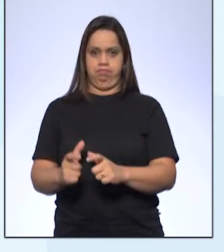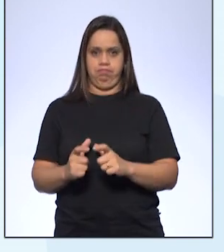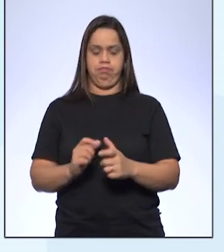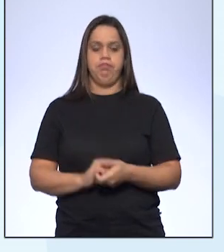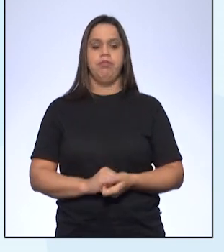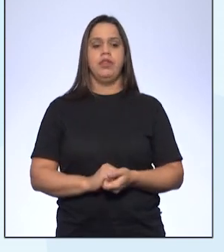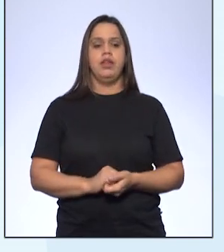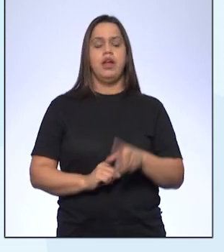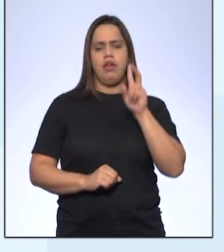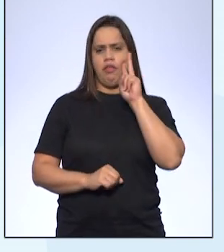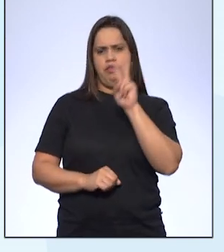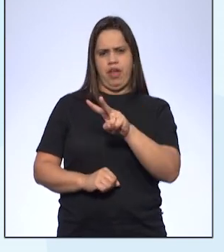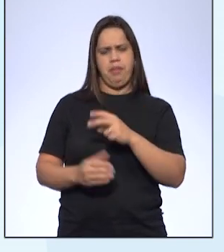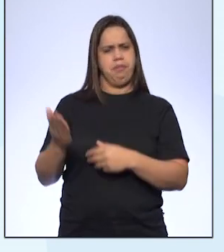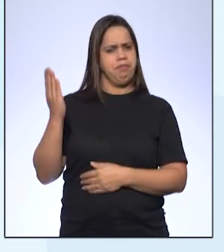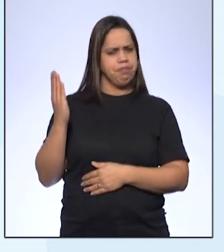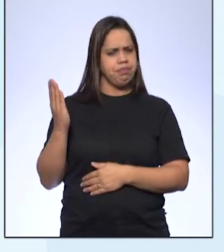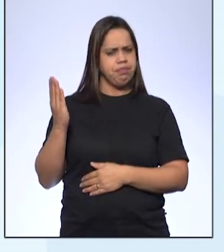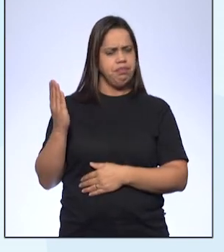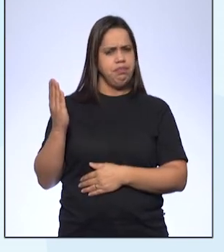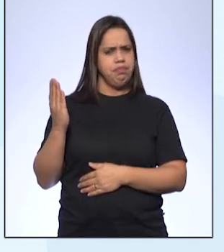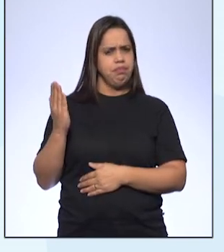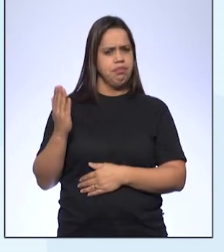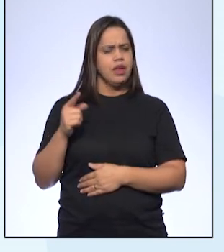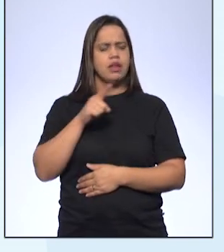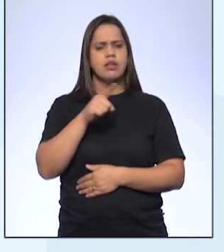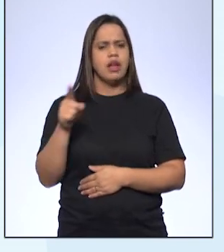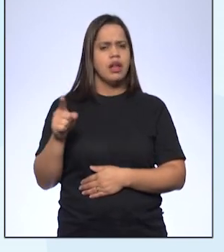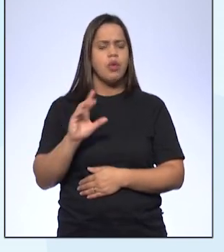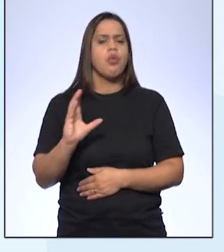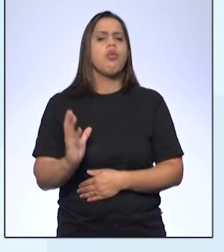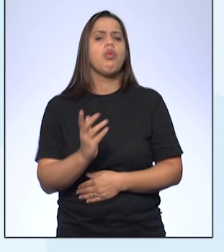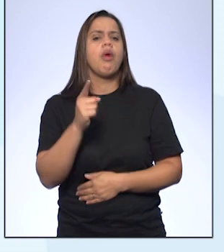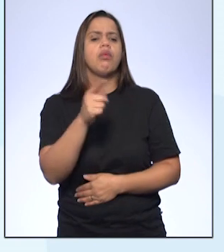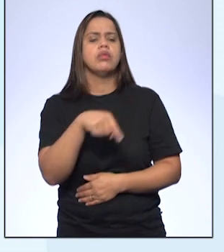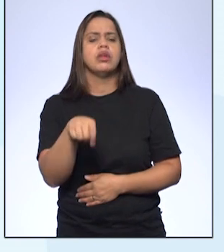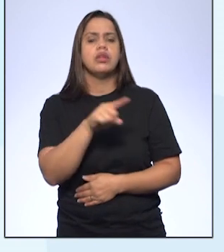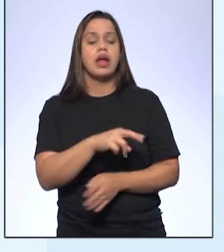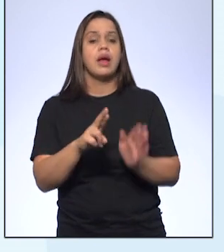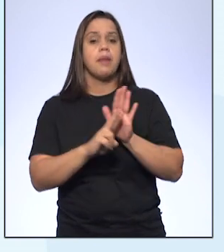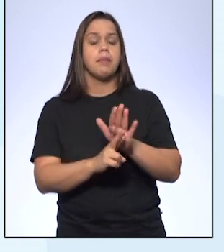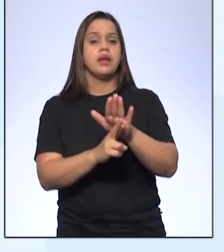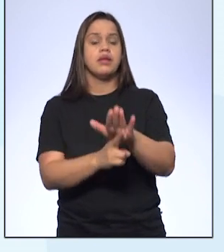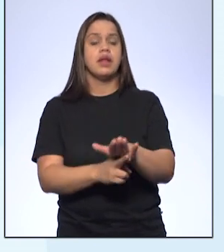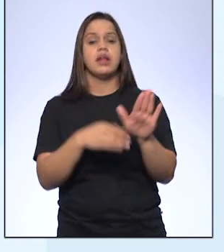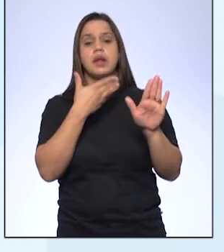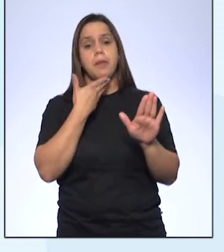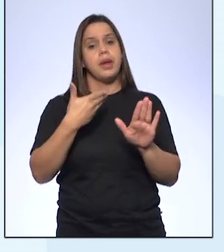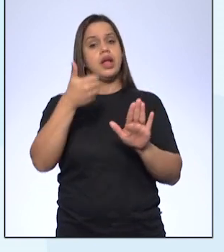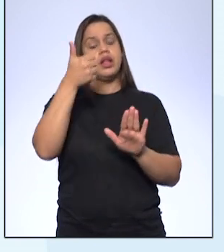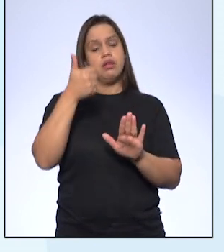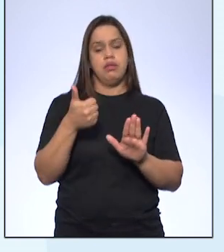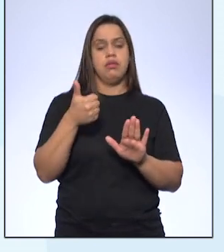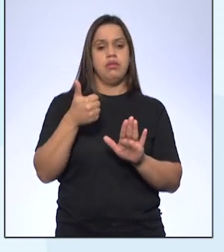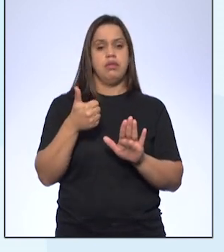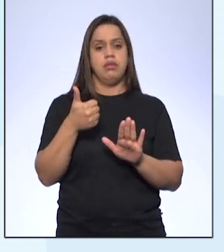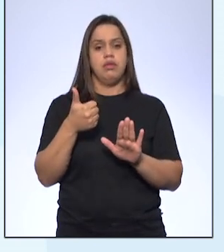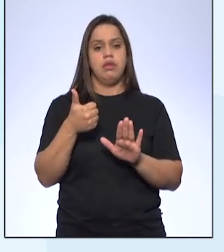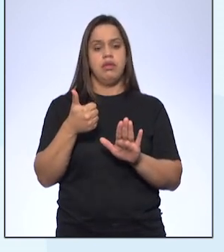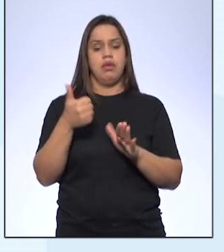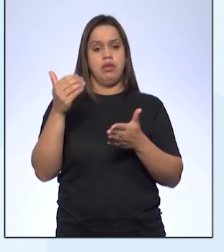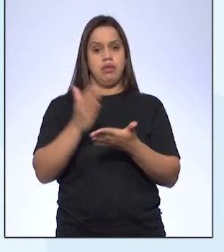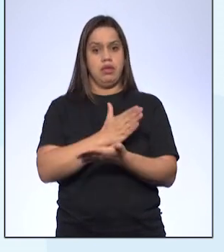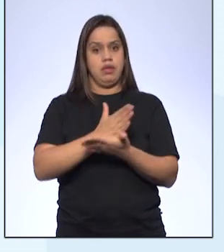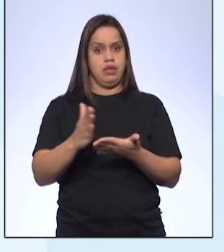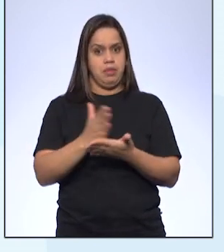ó, qual dos gráficos a seguir representa a melhor a divisão,